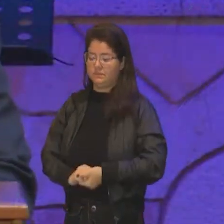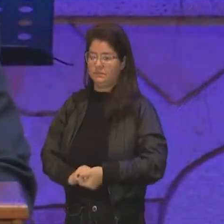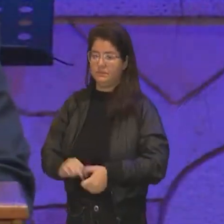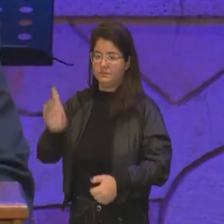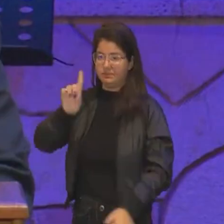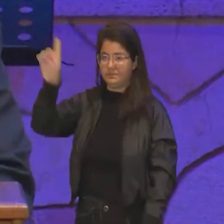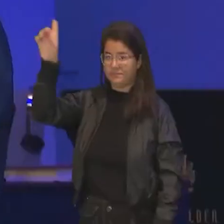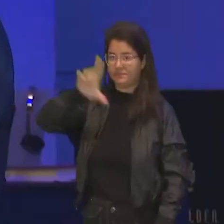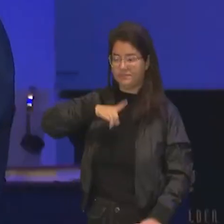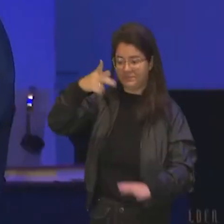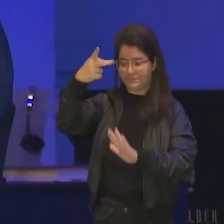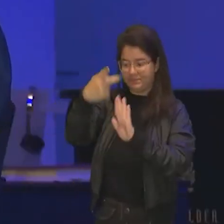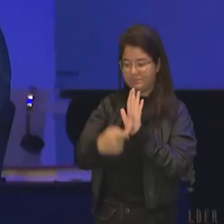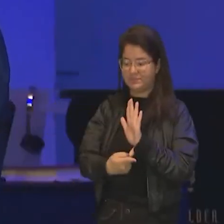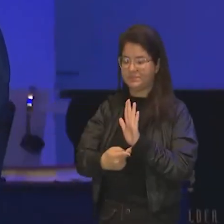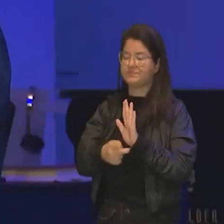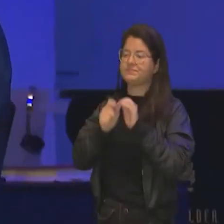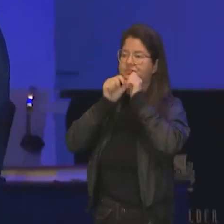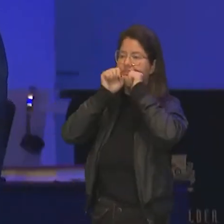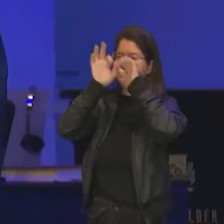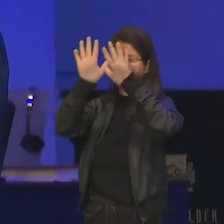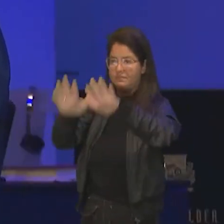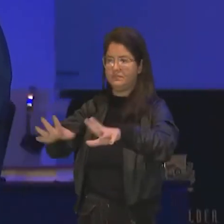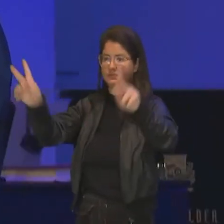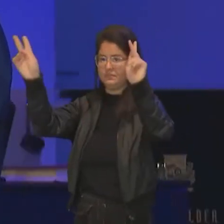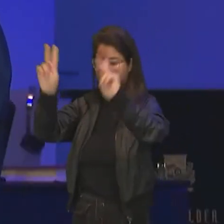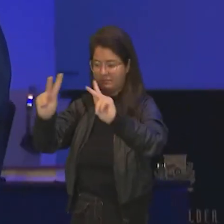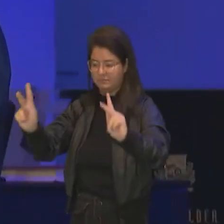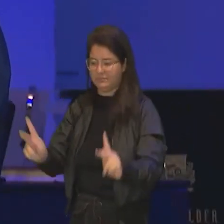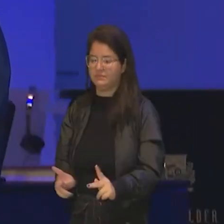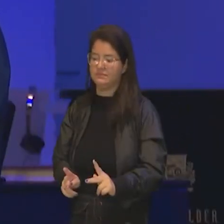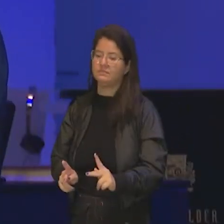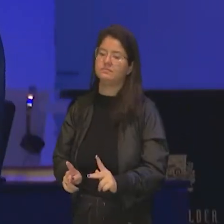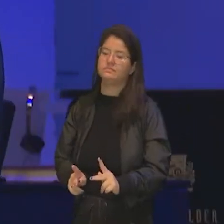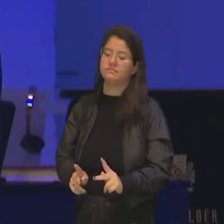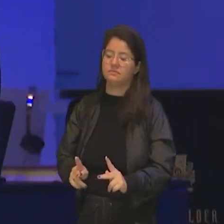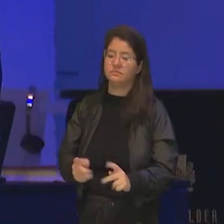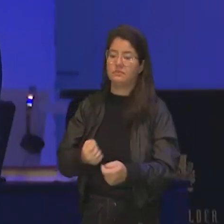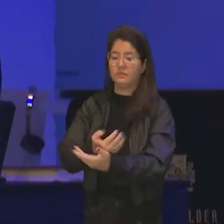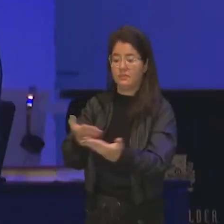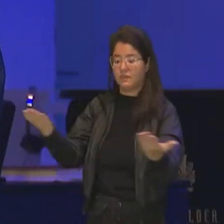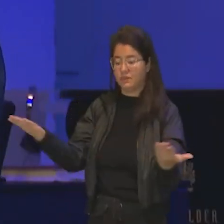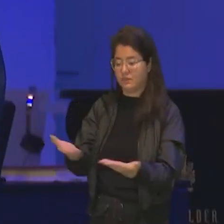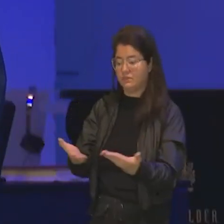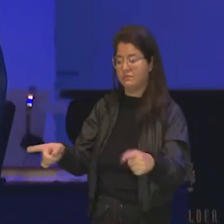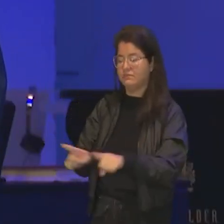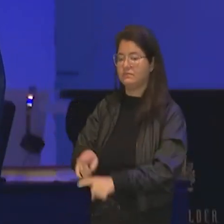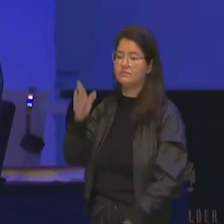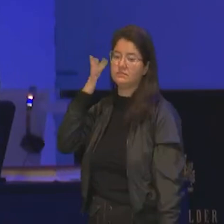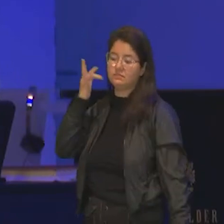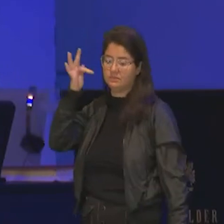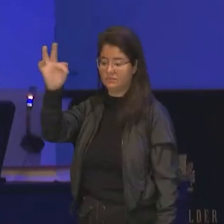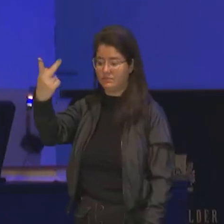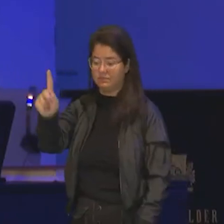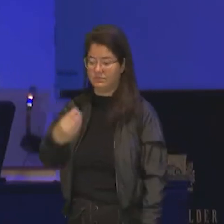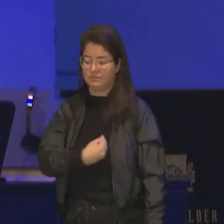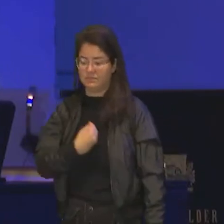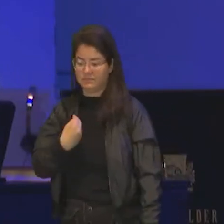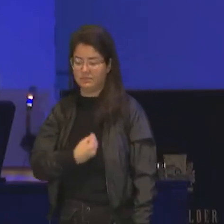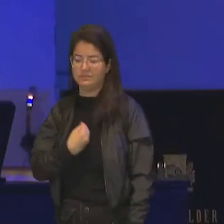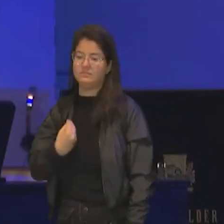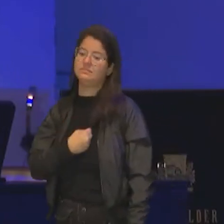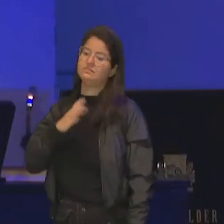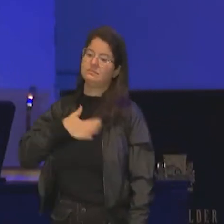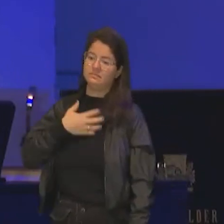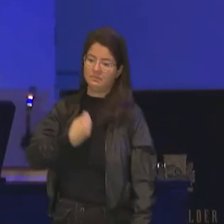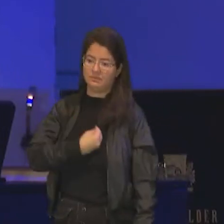Deus tem planos de bênção, de paz, para hoje, para amanhã, para a sua vida, para a